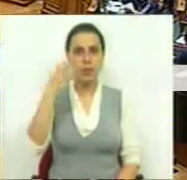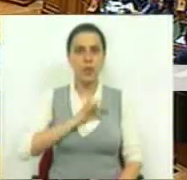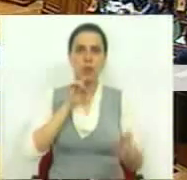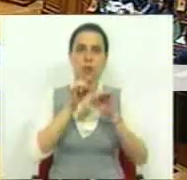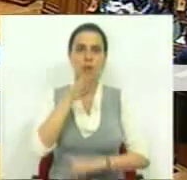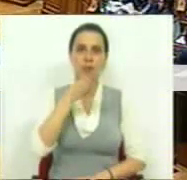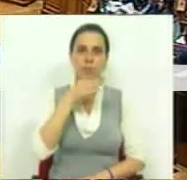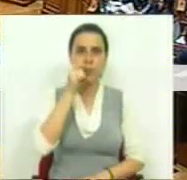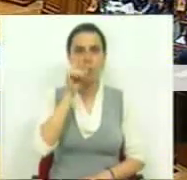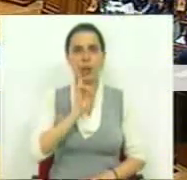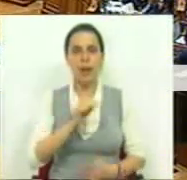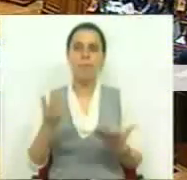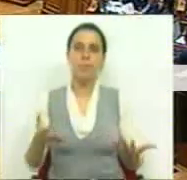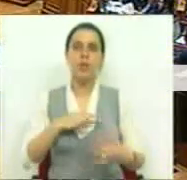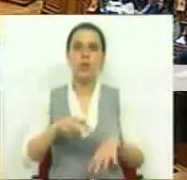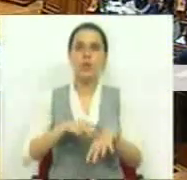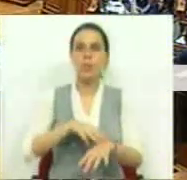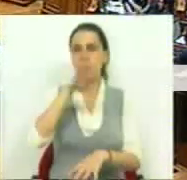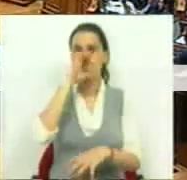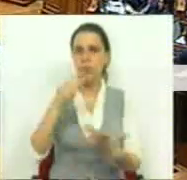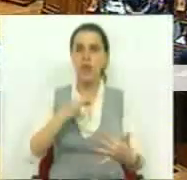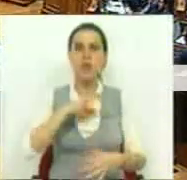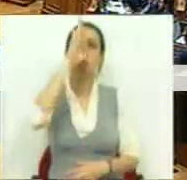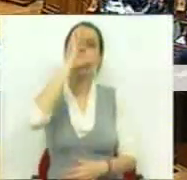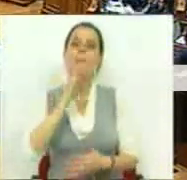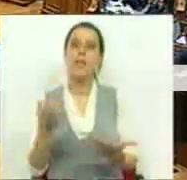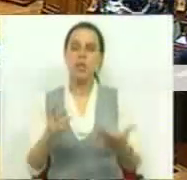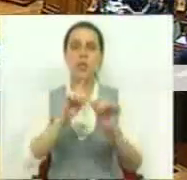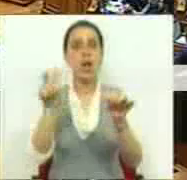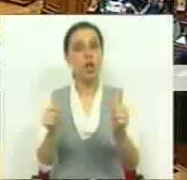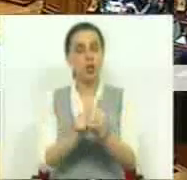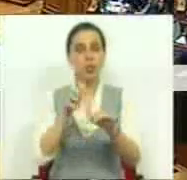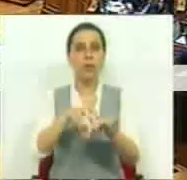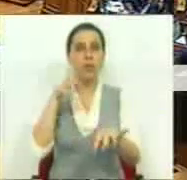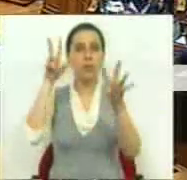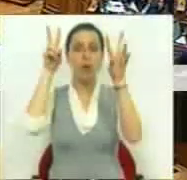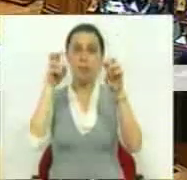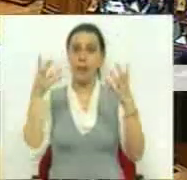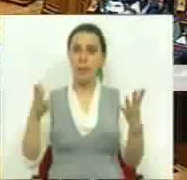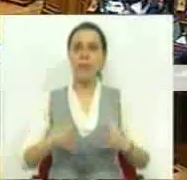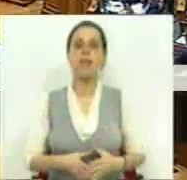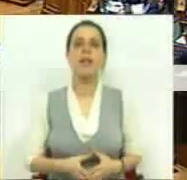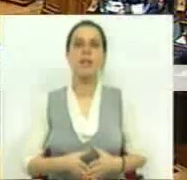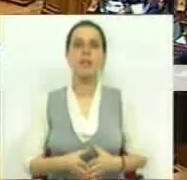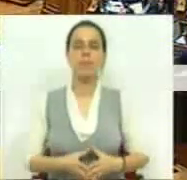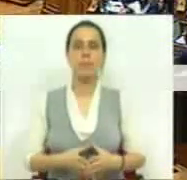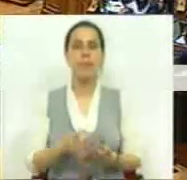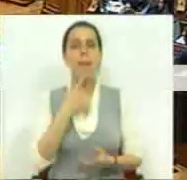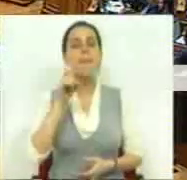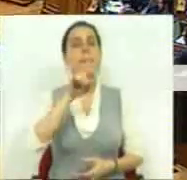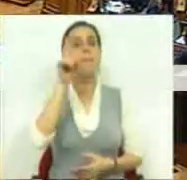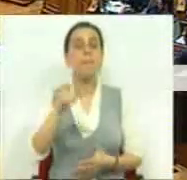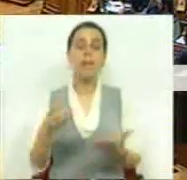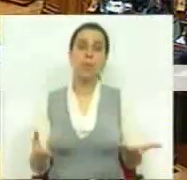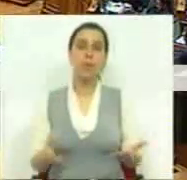Senhoras deputadas, senhores deputados, senhores membros do Governo, senhor Ministro Adjunto e dos Assuntos Parlamentares. A pergunta